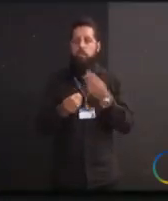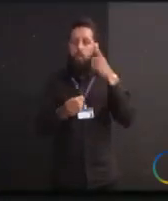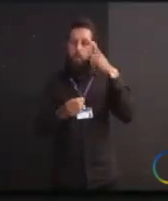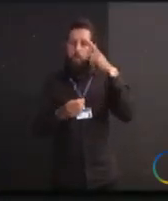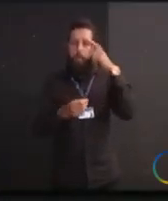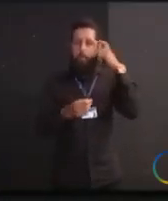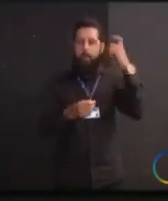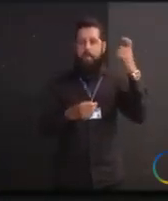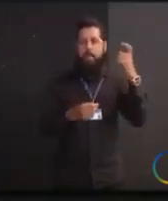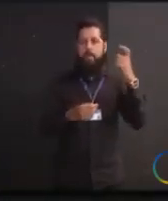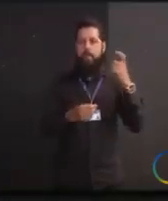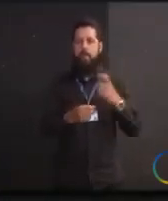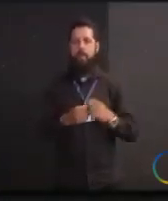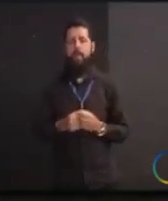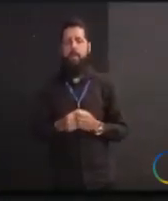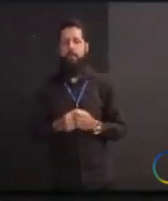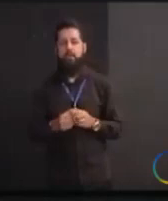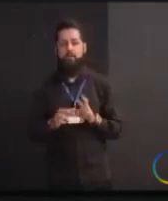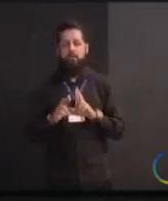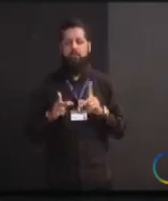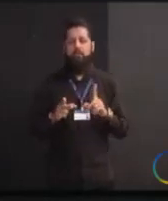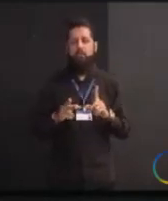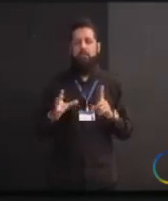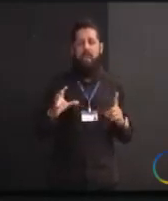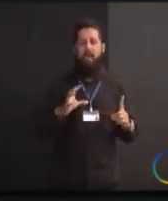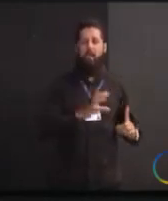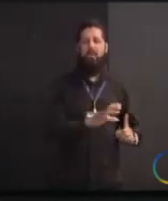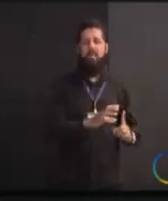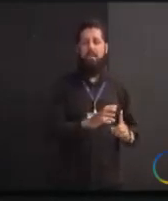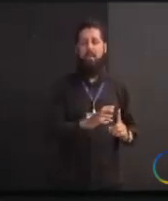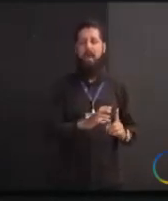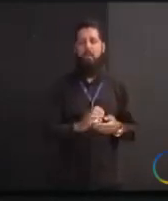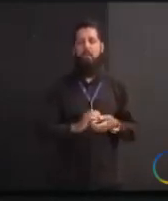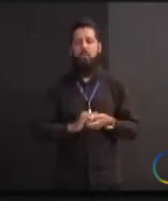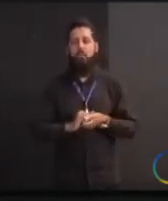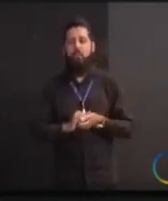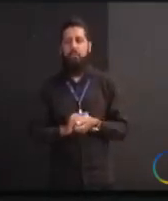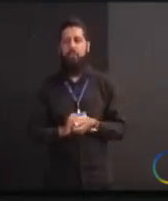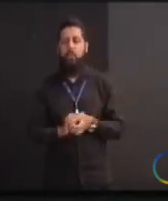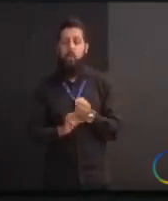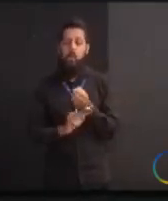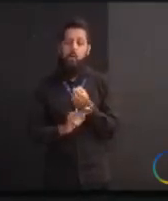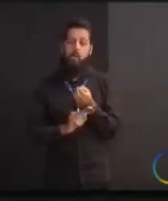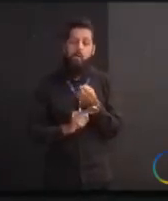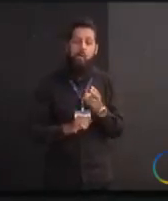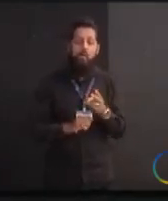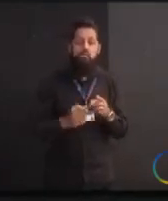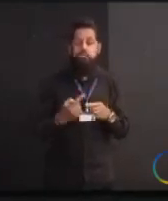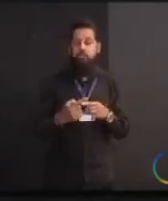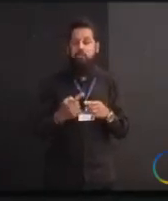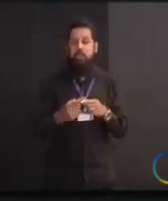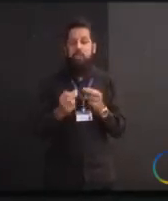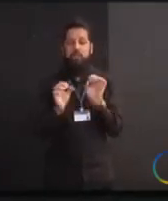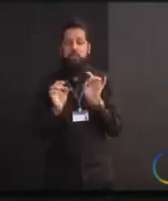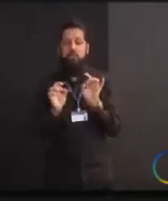desequilibrado. Pelo simples fato de não pensarmos da mesma maneira.